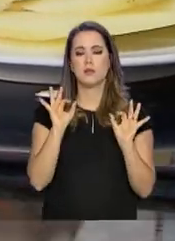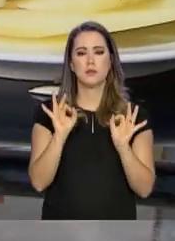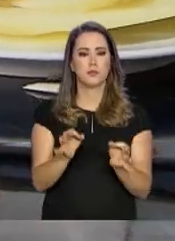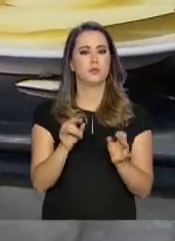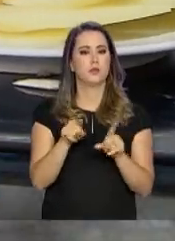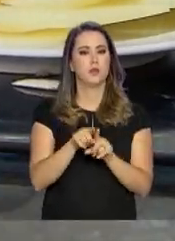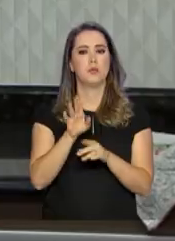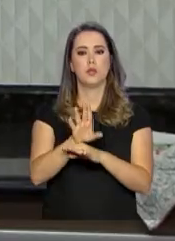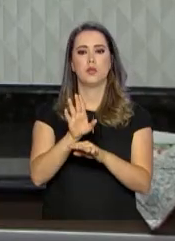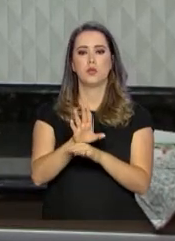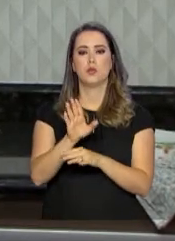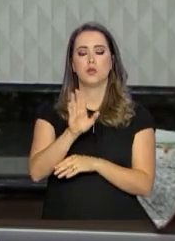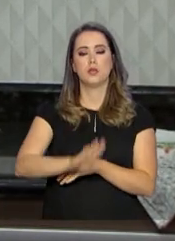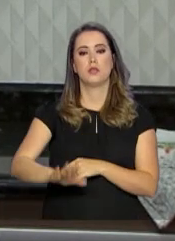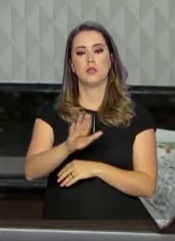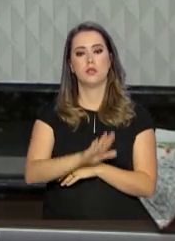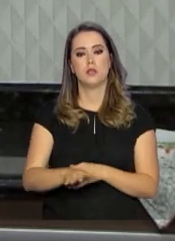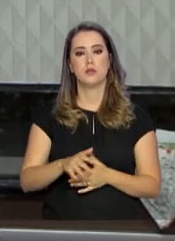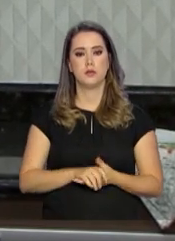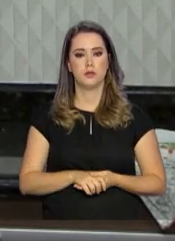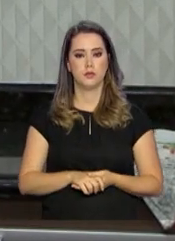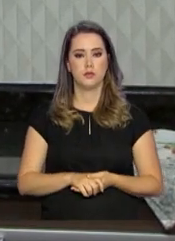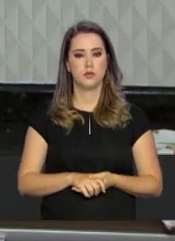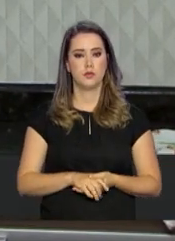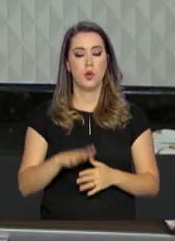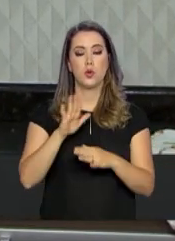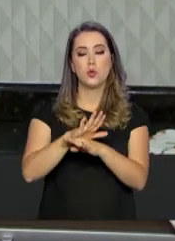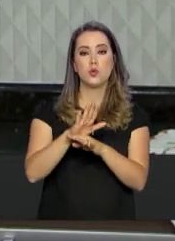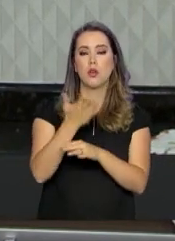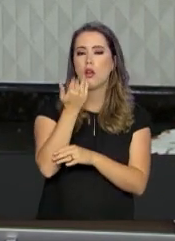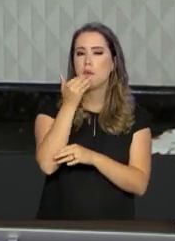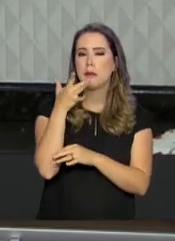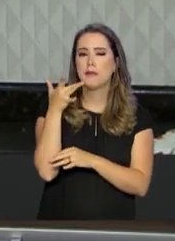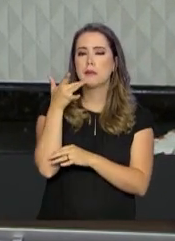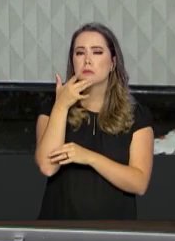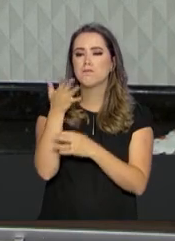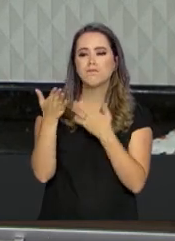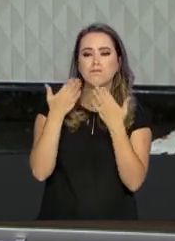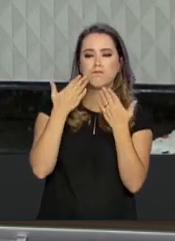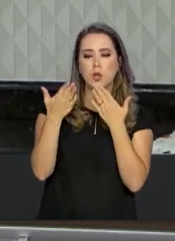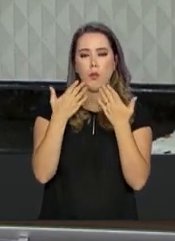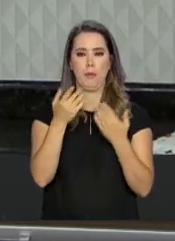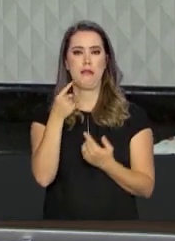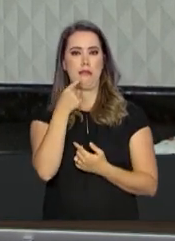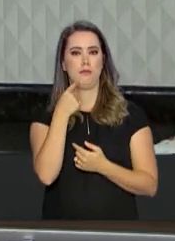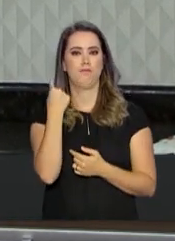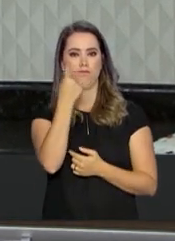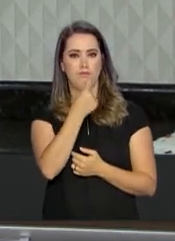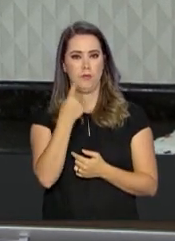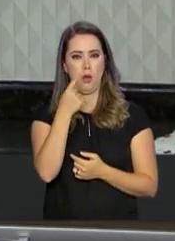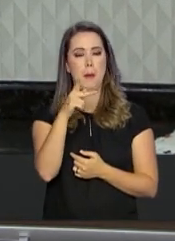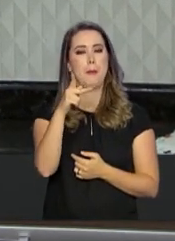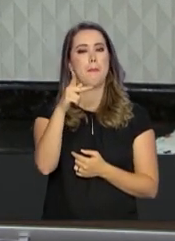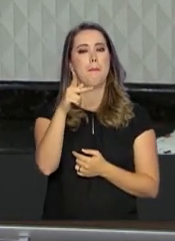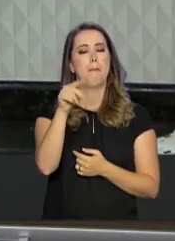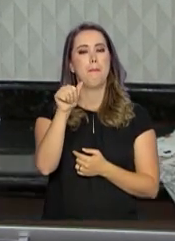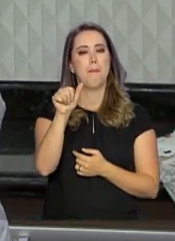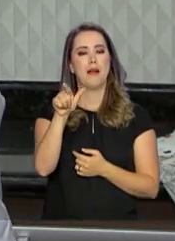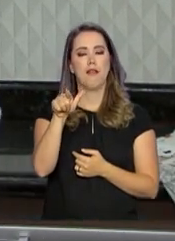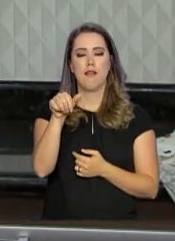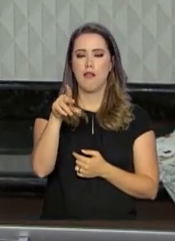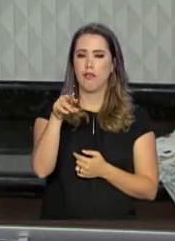meninos e meninas tomando falar da criança o tal eu preciso de uma upa labba inclui